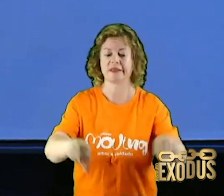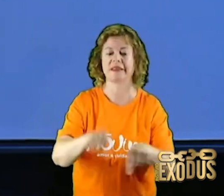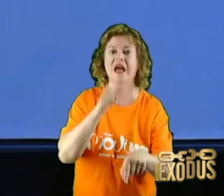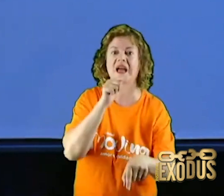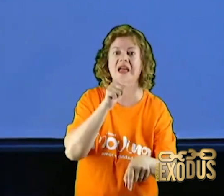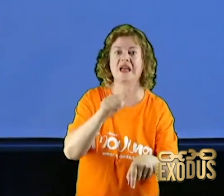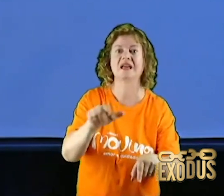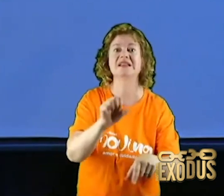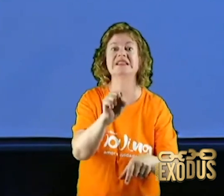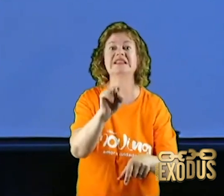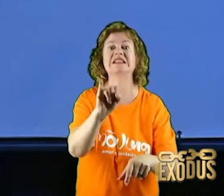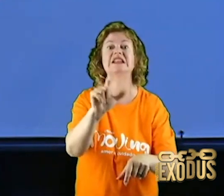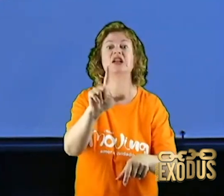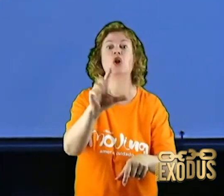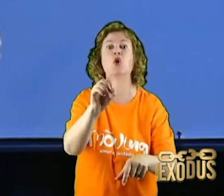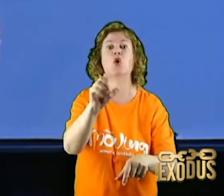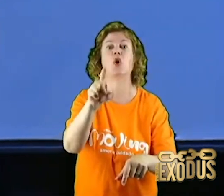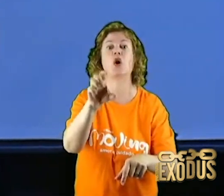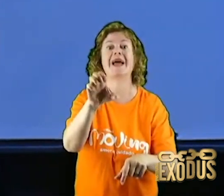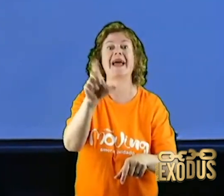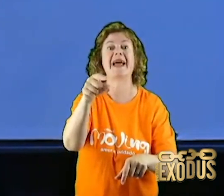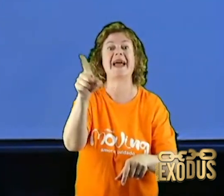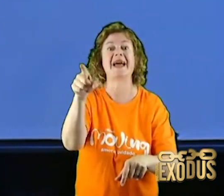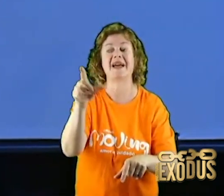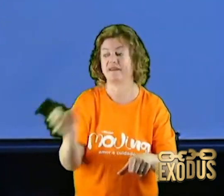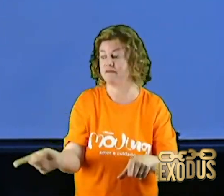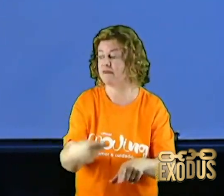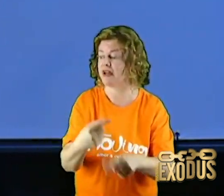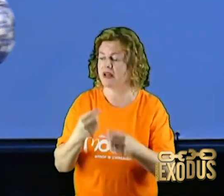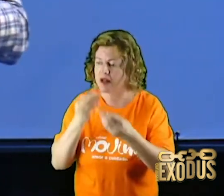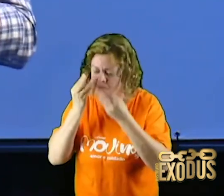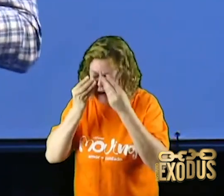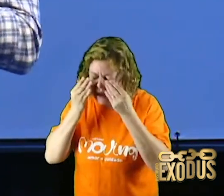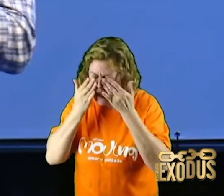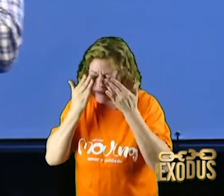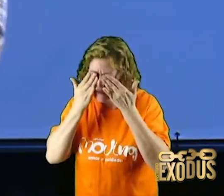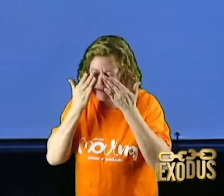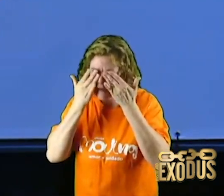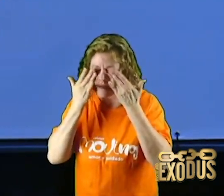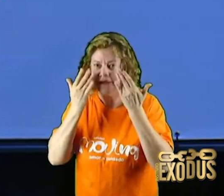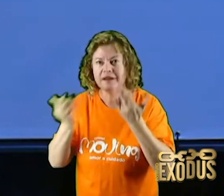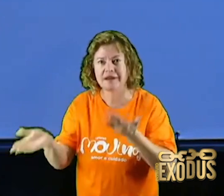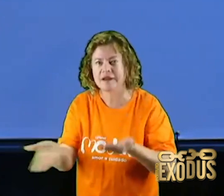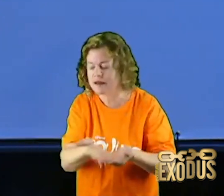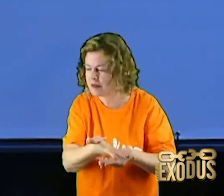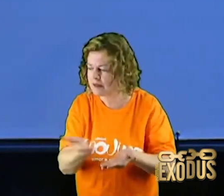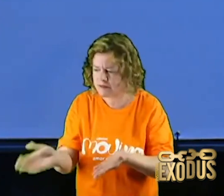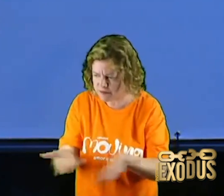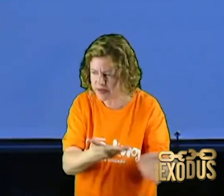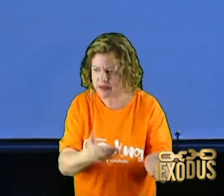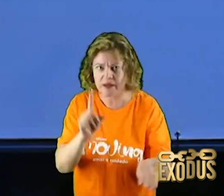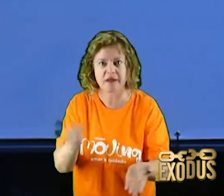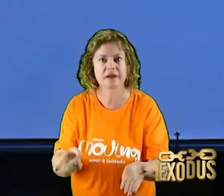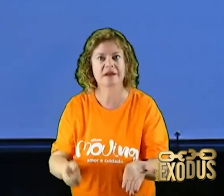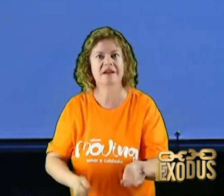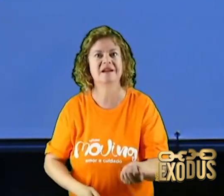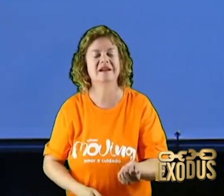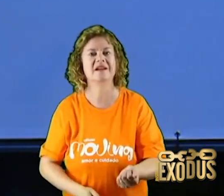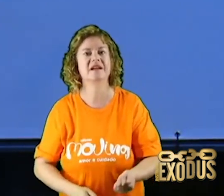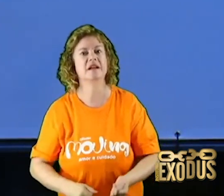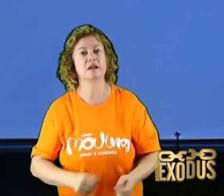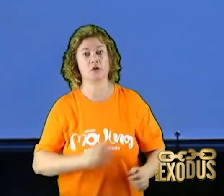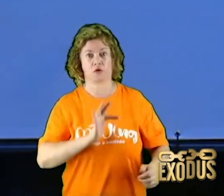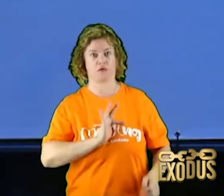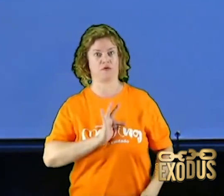Sabe o que eles fazem? Eles estavam vendo o cego lá, ó. Todo sábado eles iam lá para fazer o culto deles,